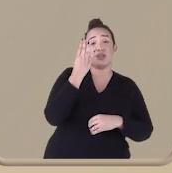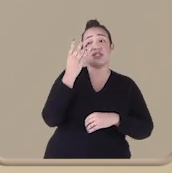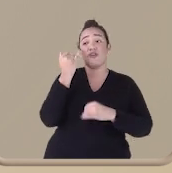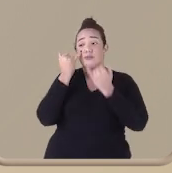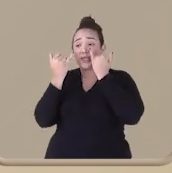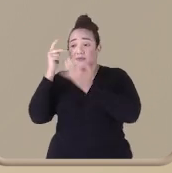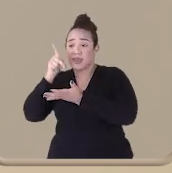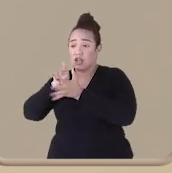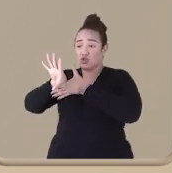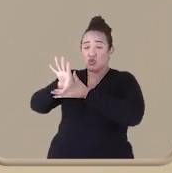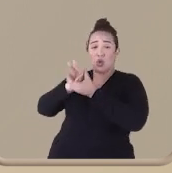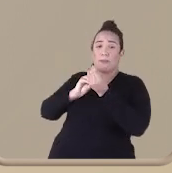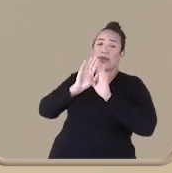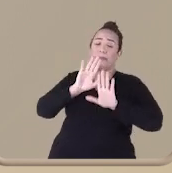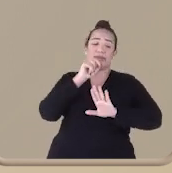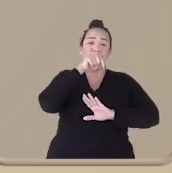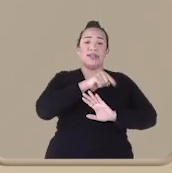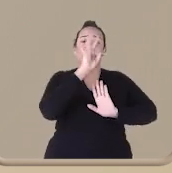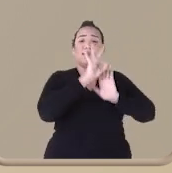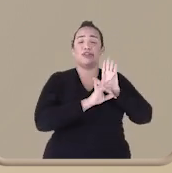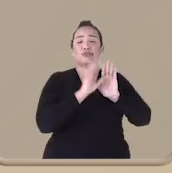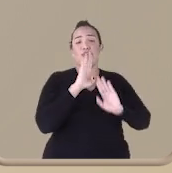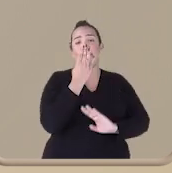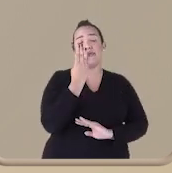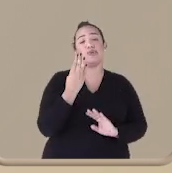acabam levando o leitor ao engano. Em